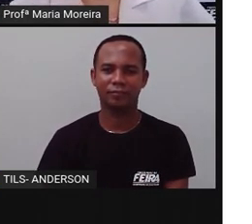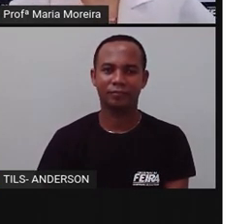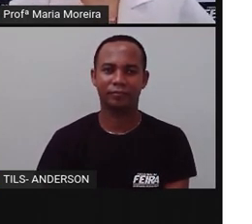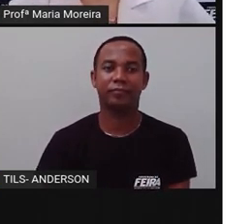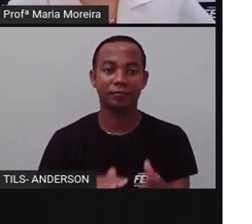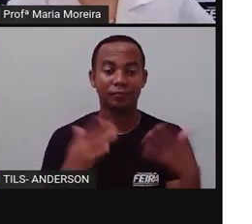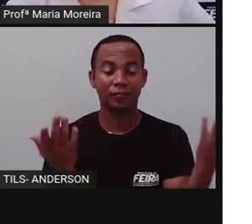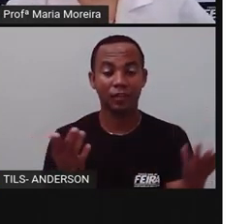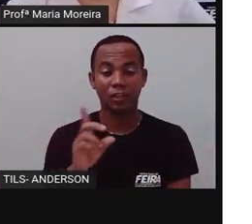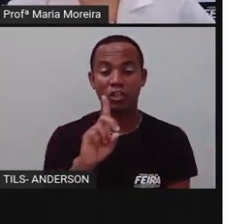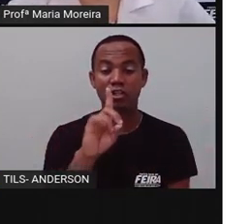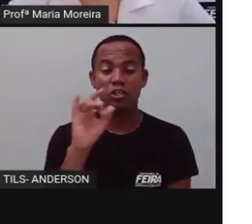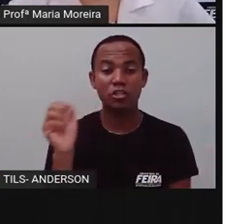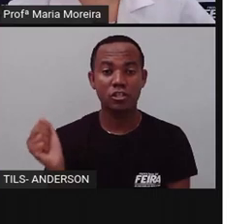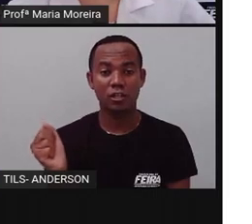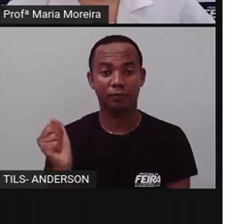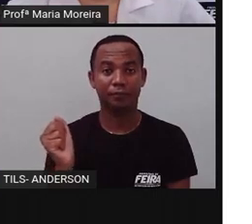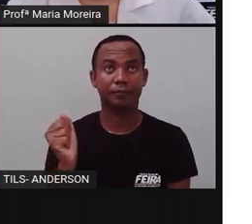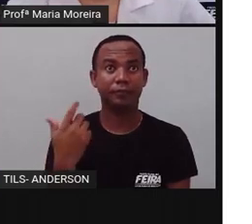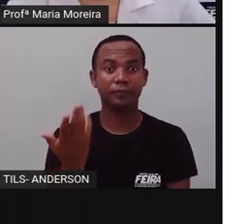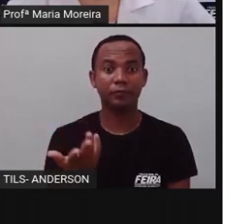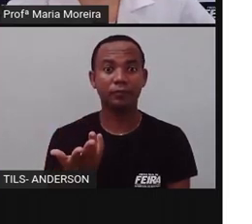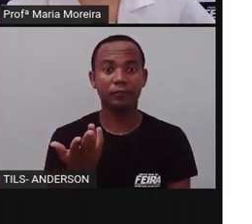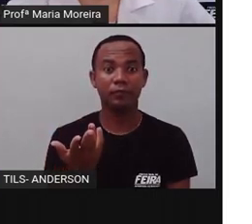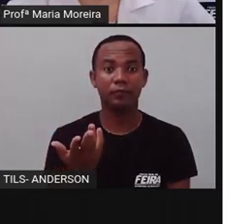Bom, um dia, né?